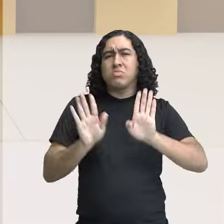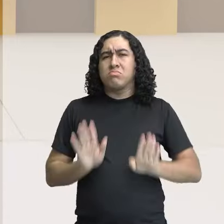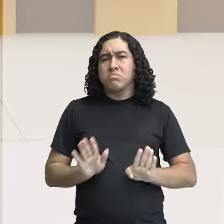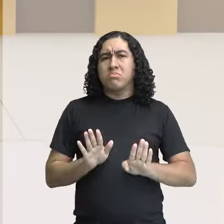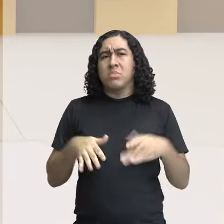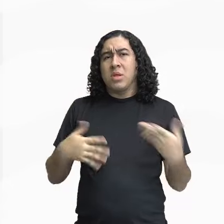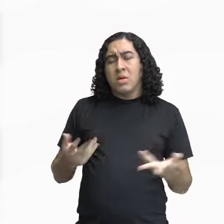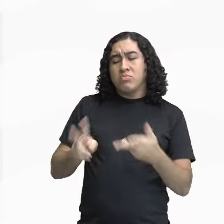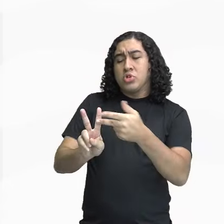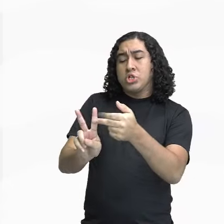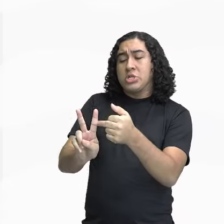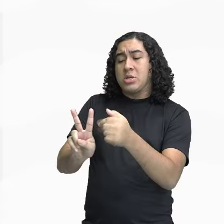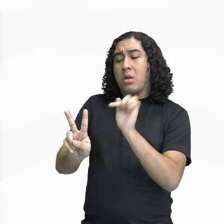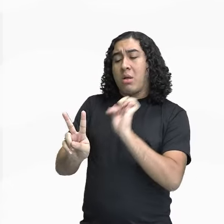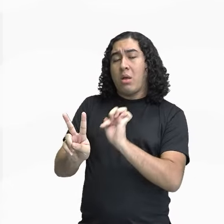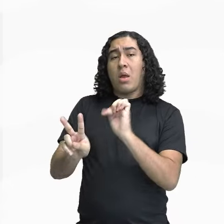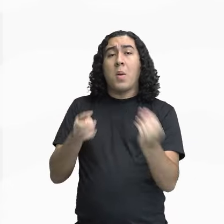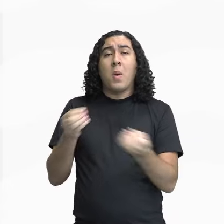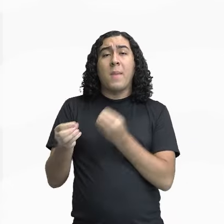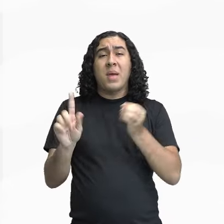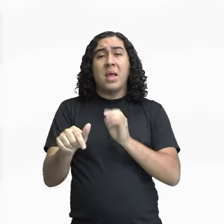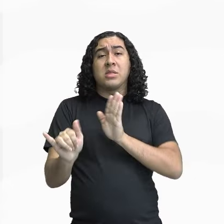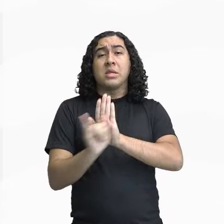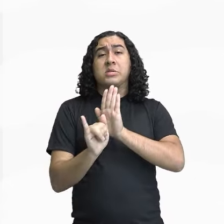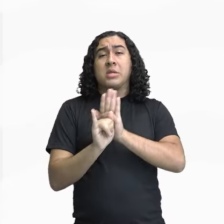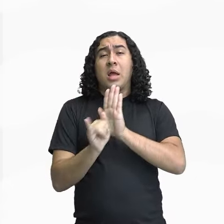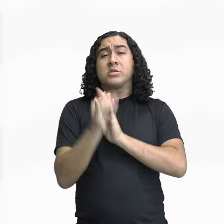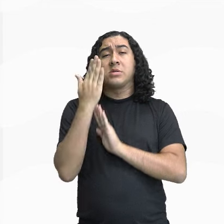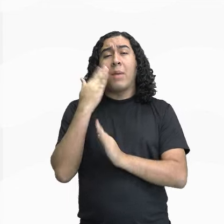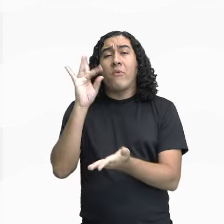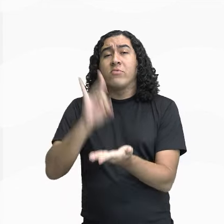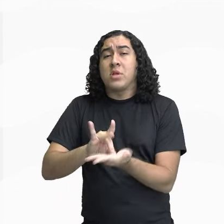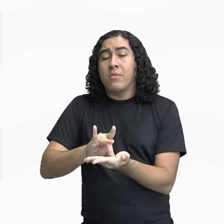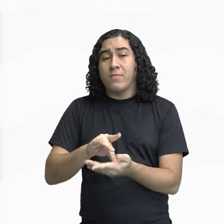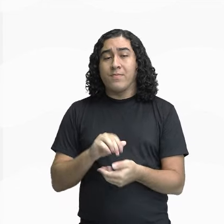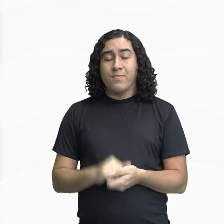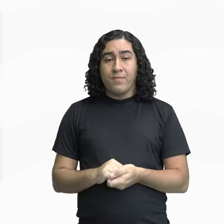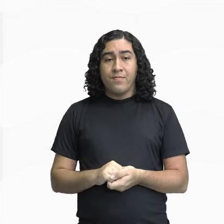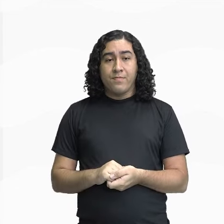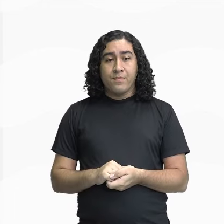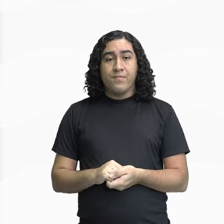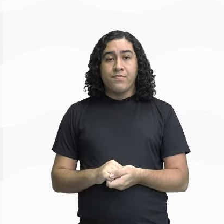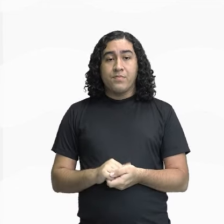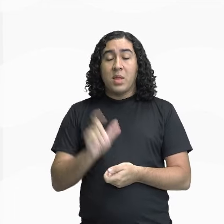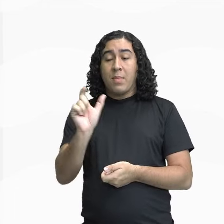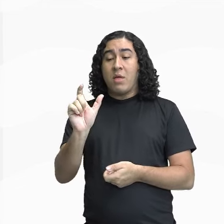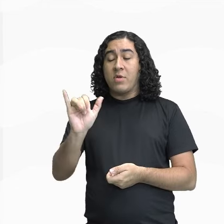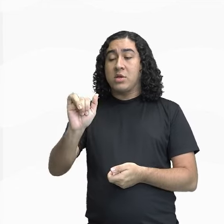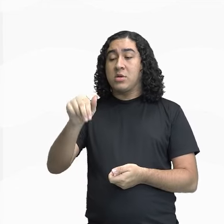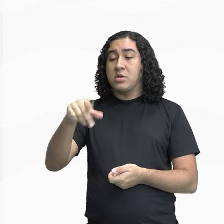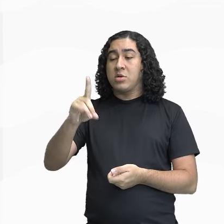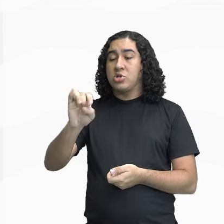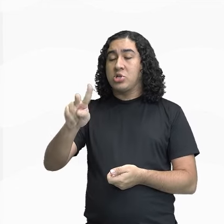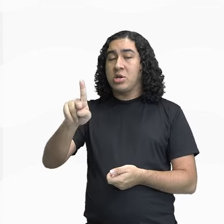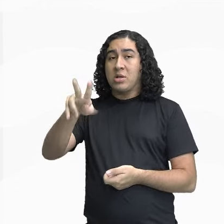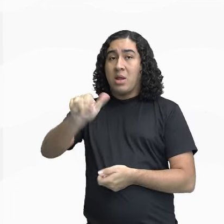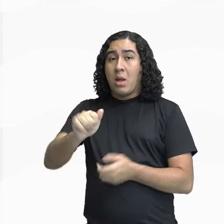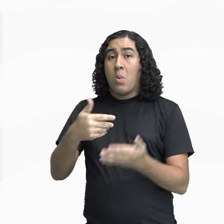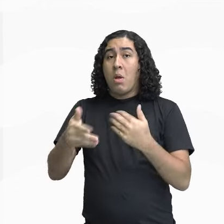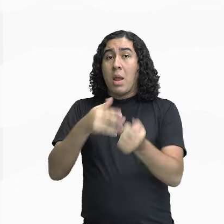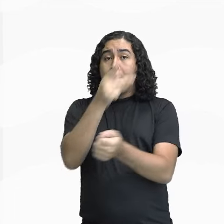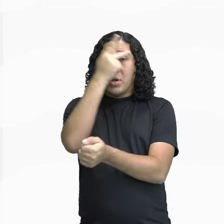é indígena? Como se denomina um indígena, professora? Indígena, gente, é qualquer membro de uma